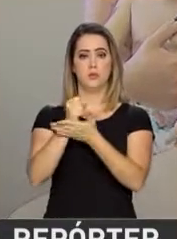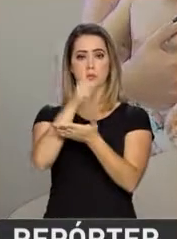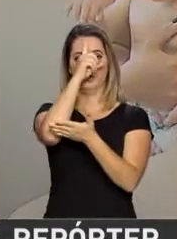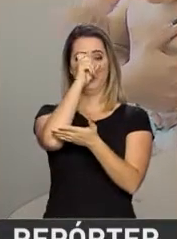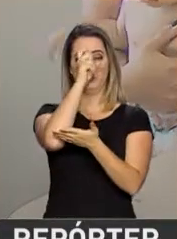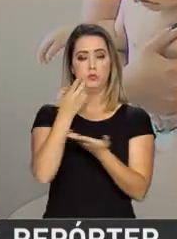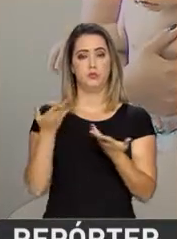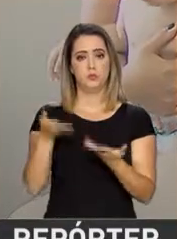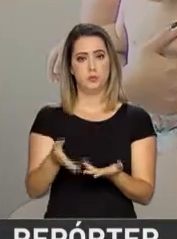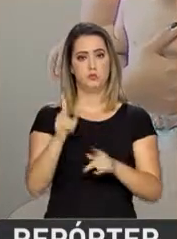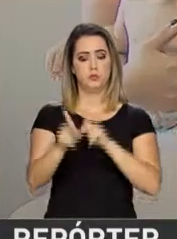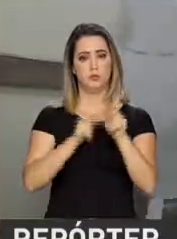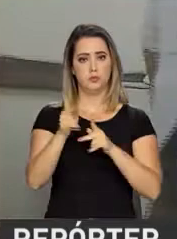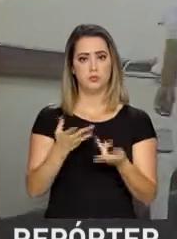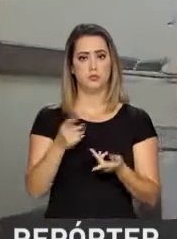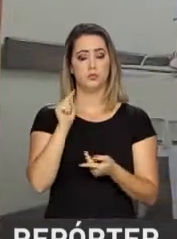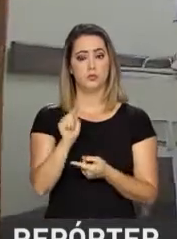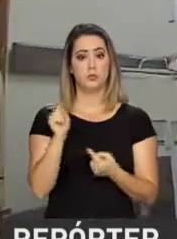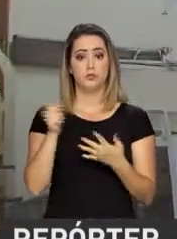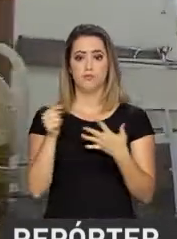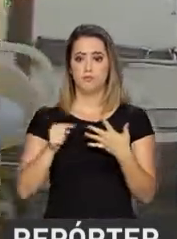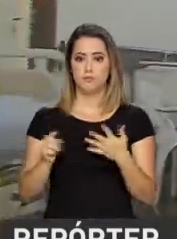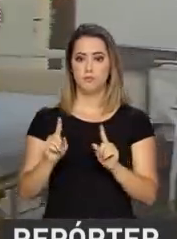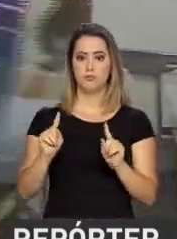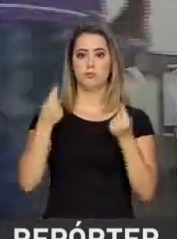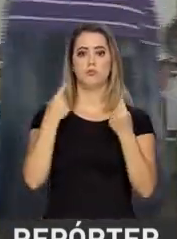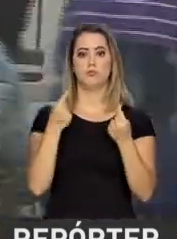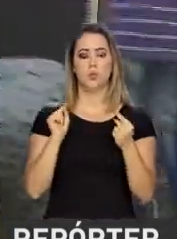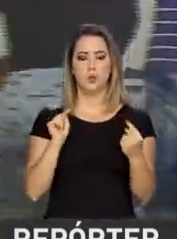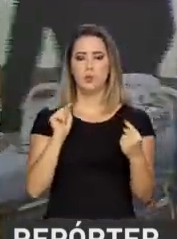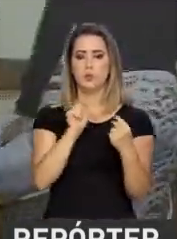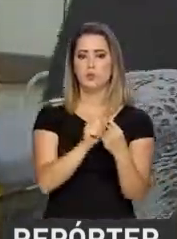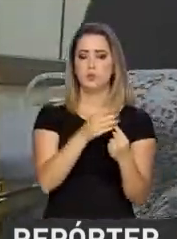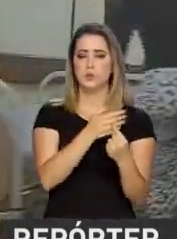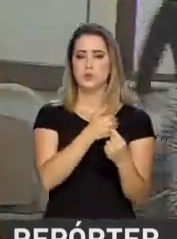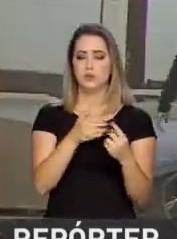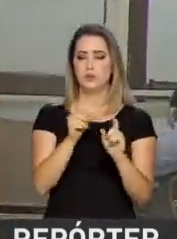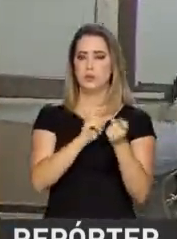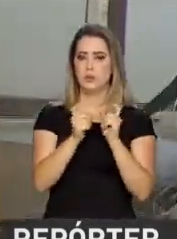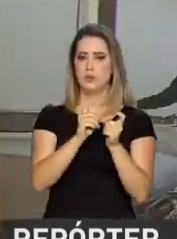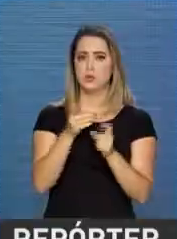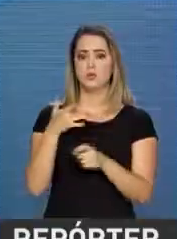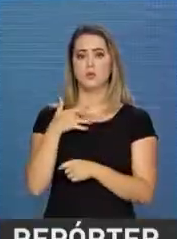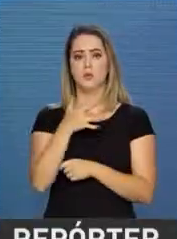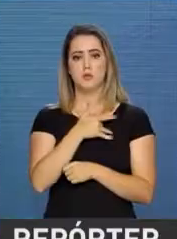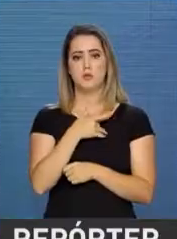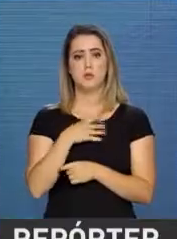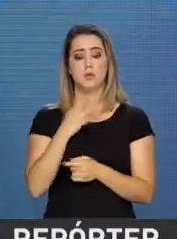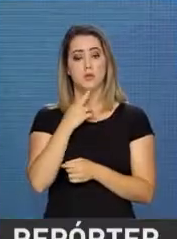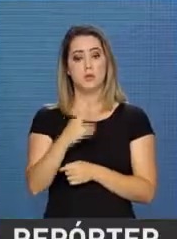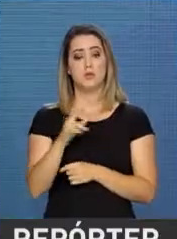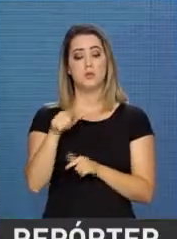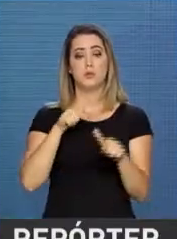hospitalares oferecidos à população. Este tem sido o desafio e o foco da administração do Ministério da Saúde. E os resultados